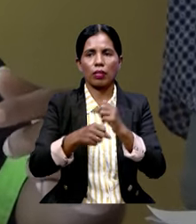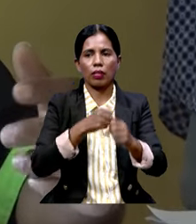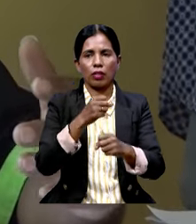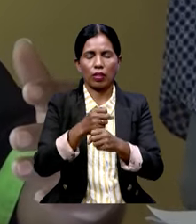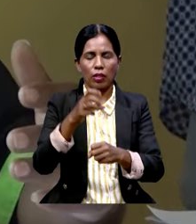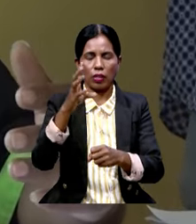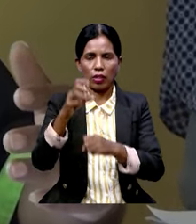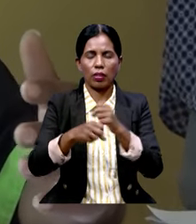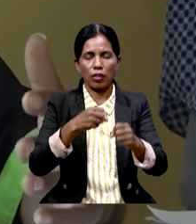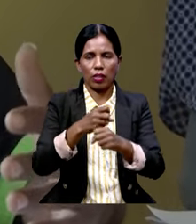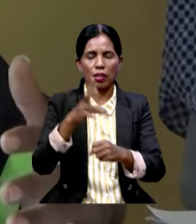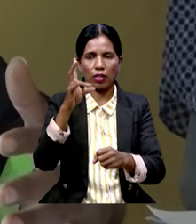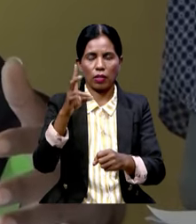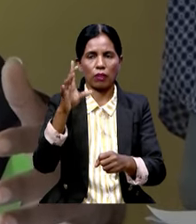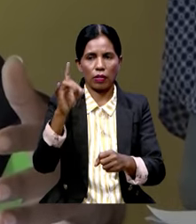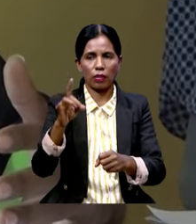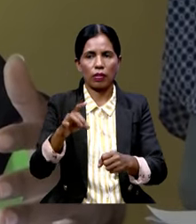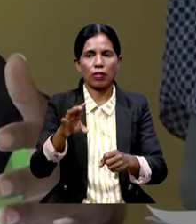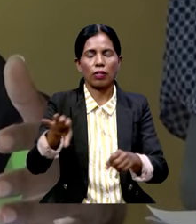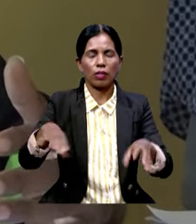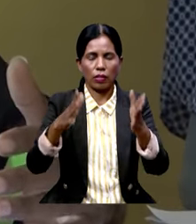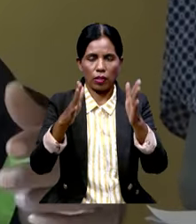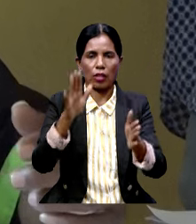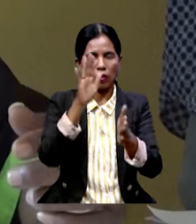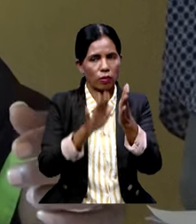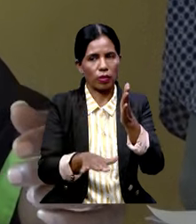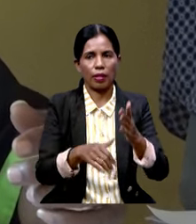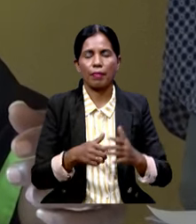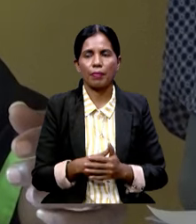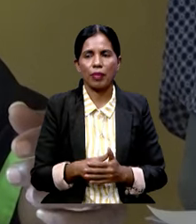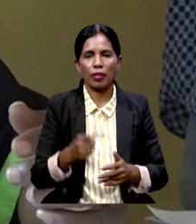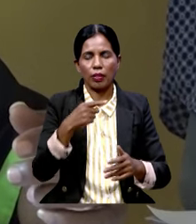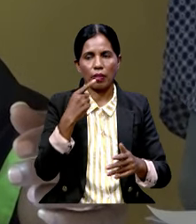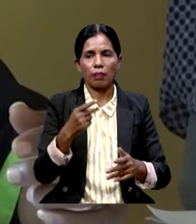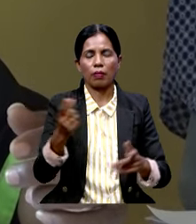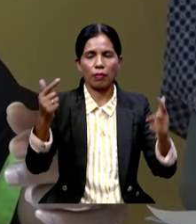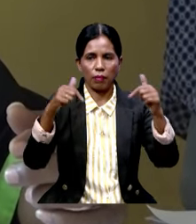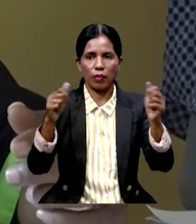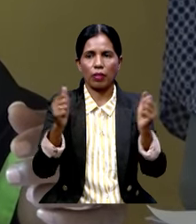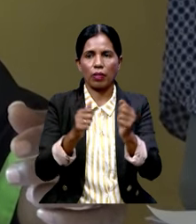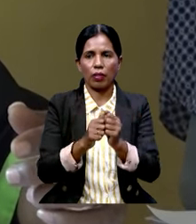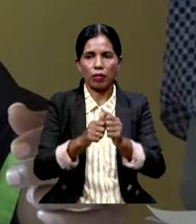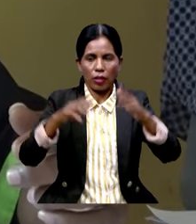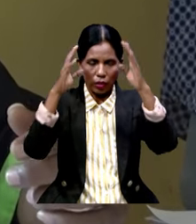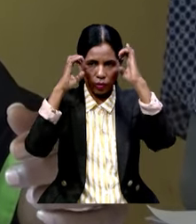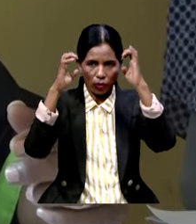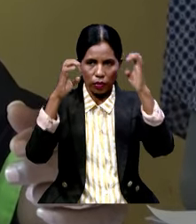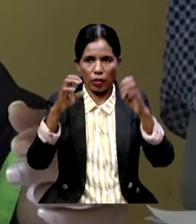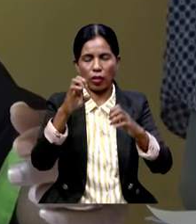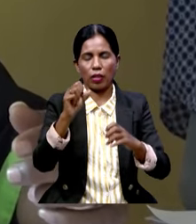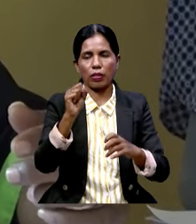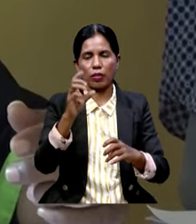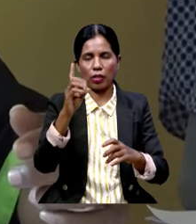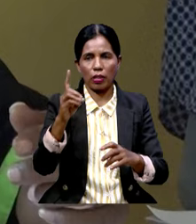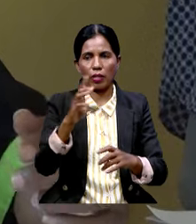tina walona salaru hatun hotu ida nebe mak mai ho background edukasau ida SD latamat